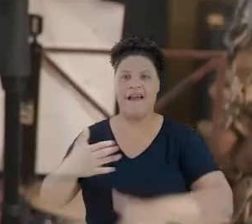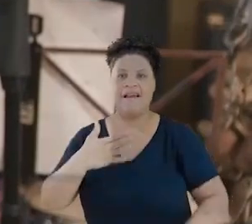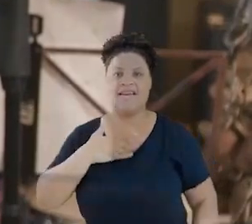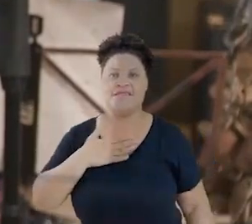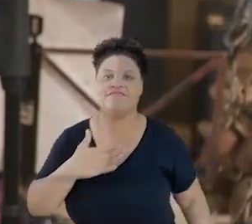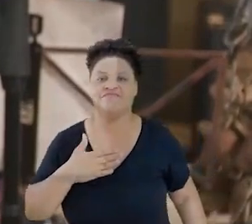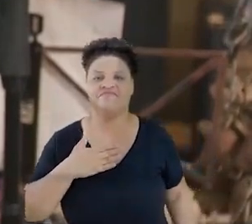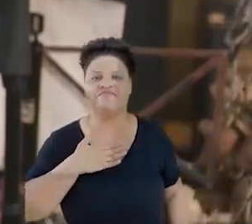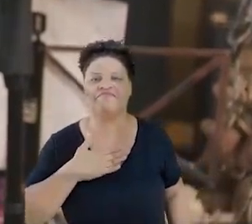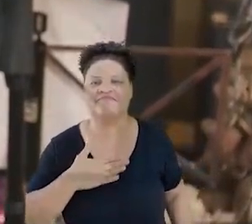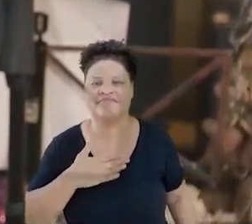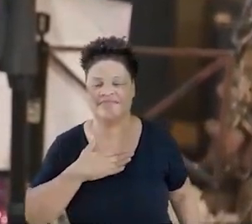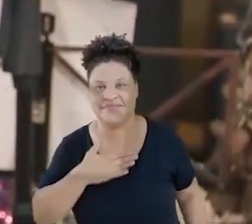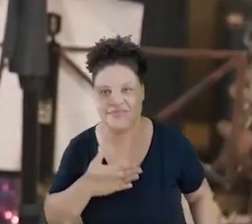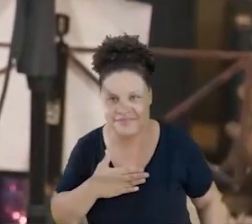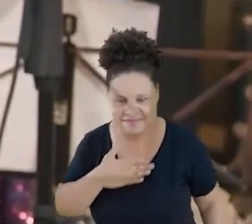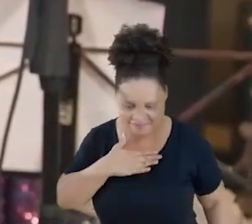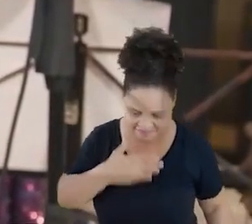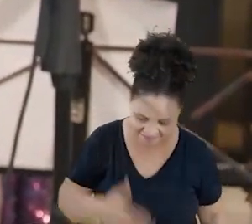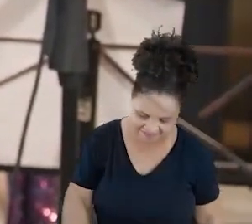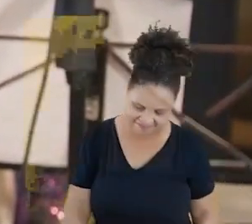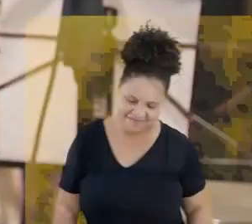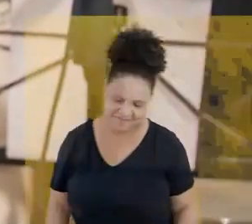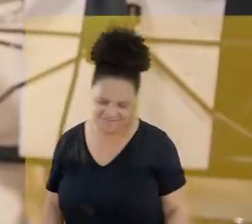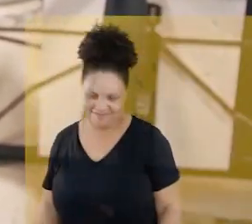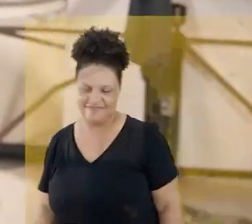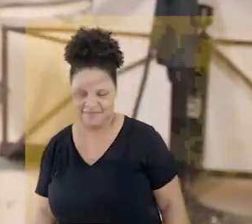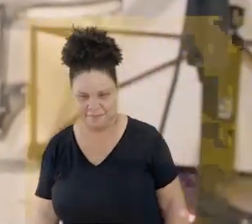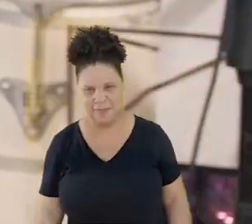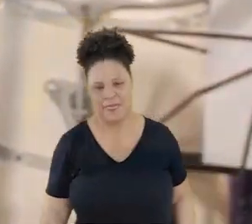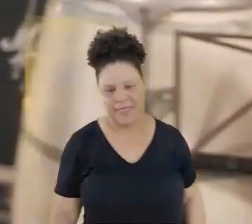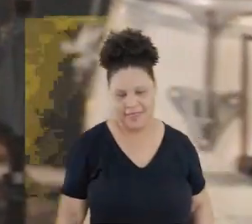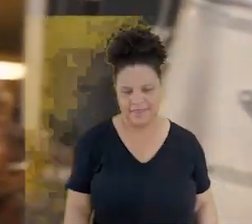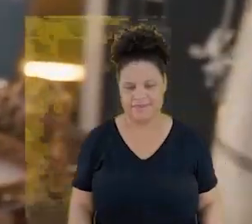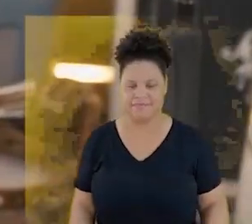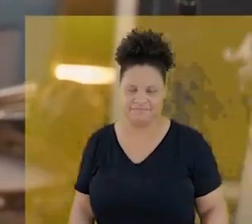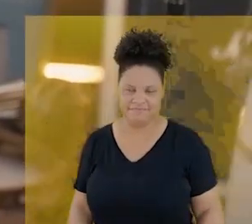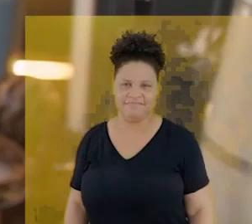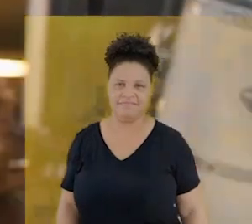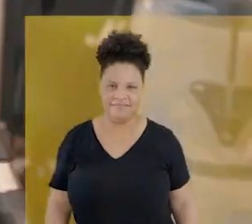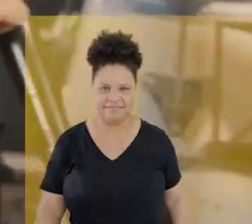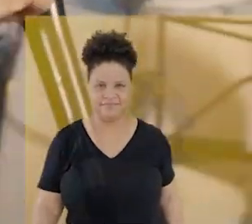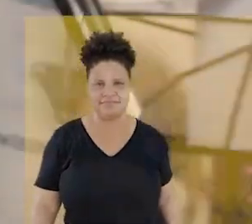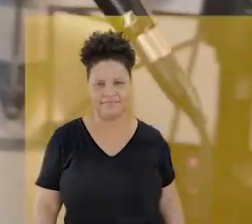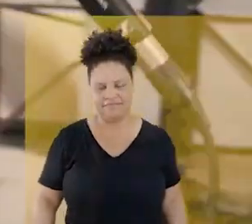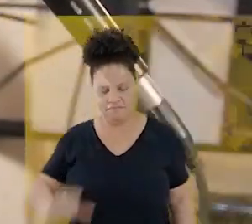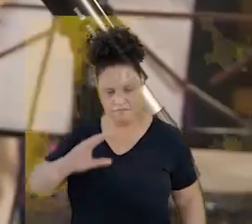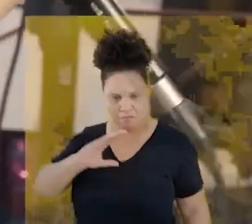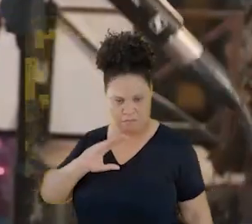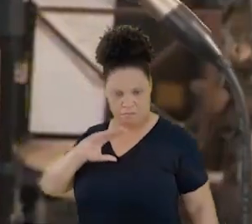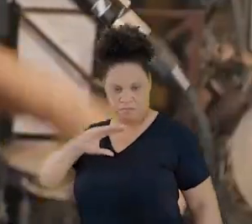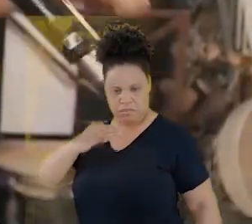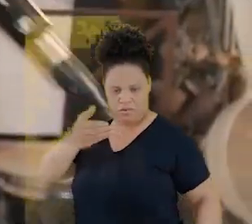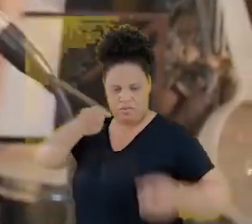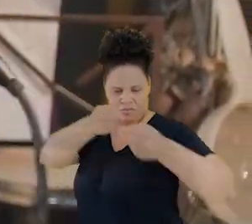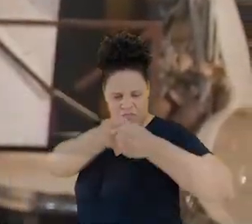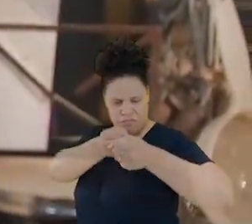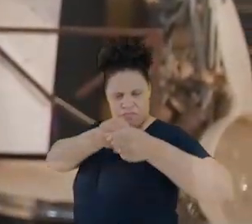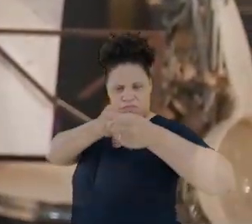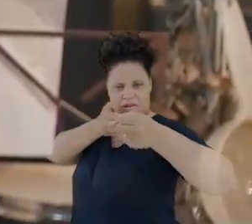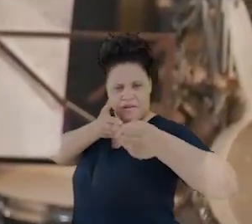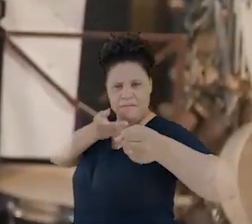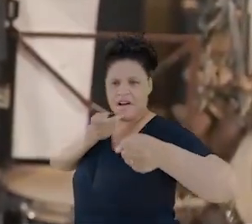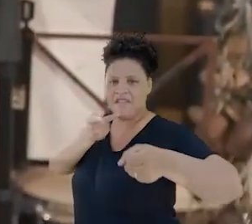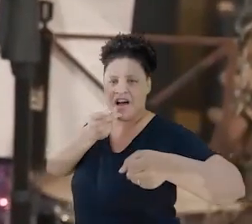lugar. Qualquer um é meu lugar. Guerreira de lança pra dizer que qualquer um